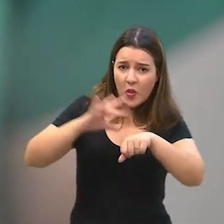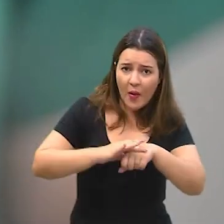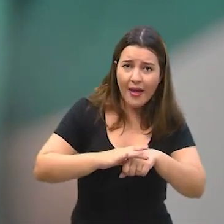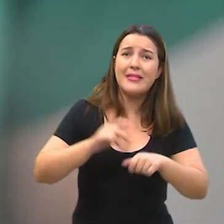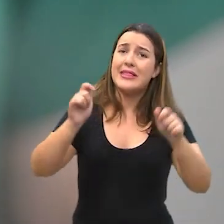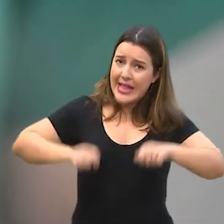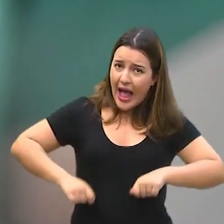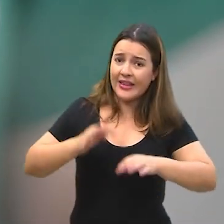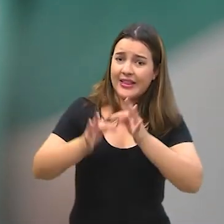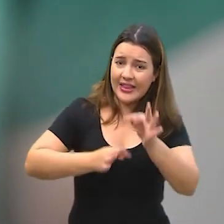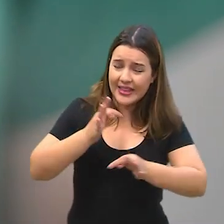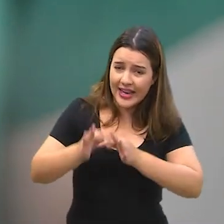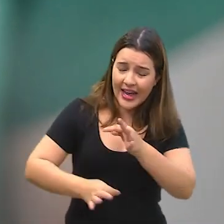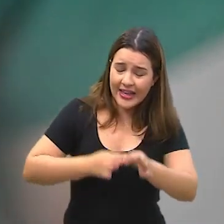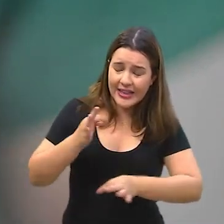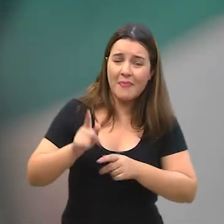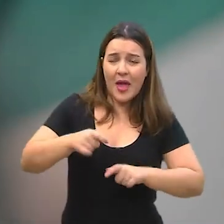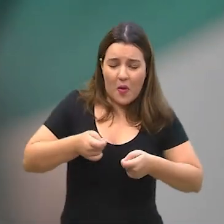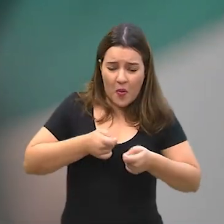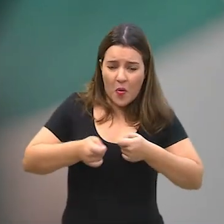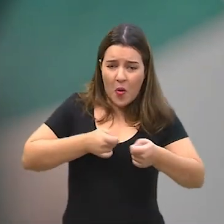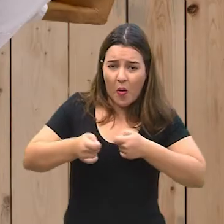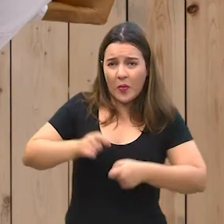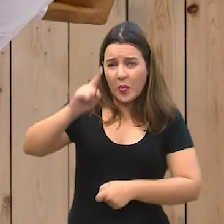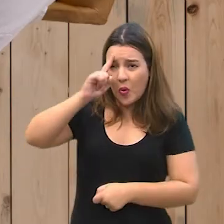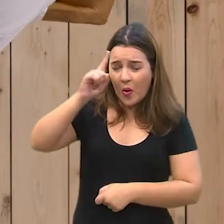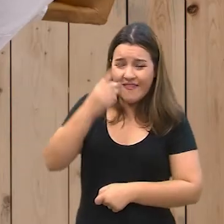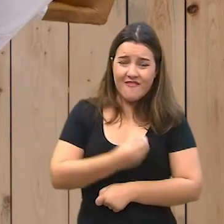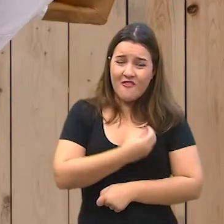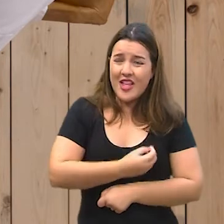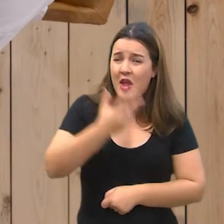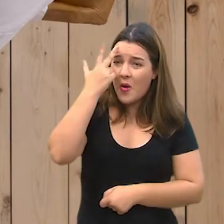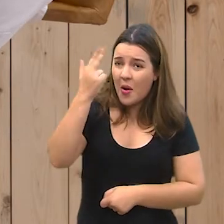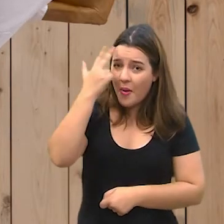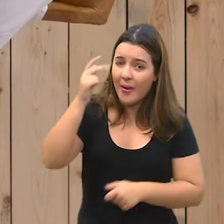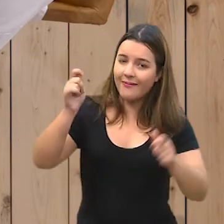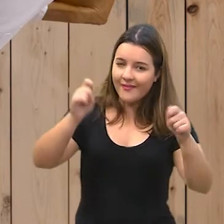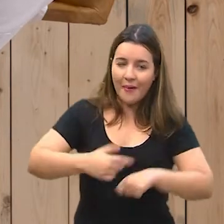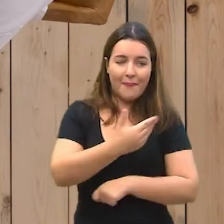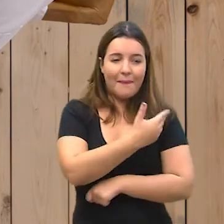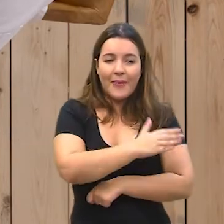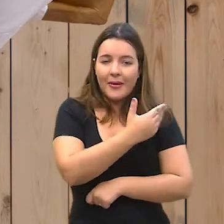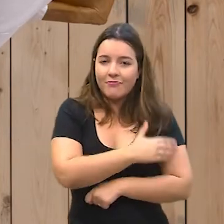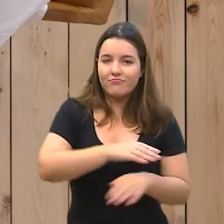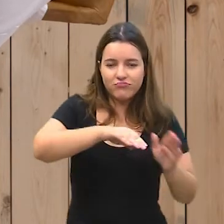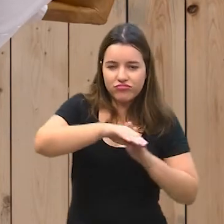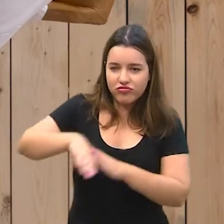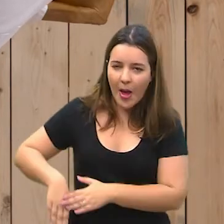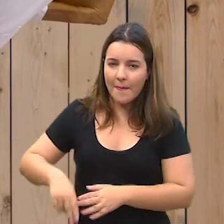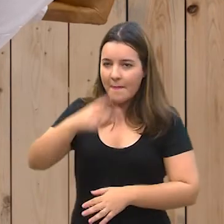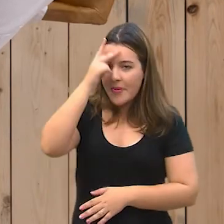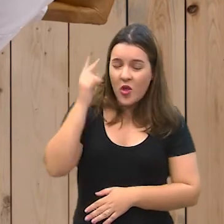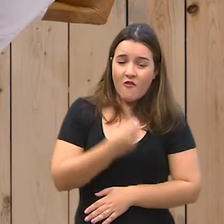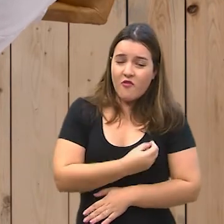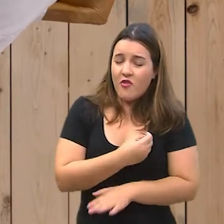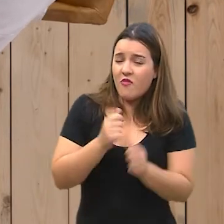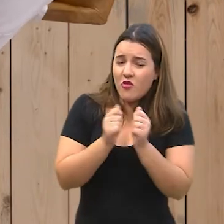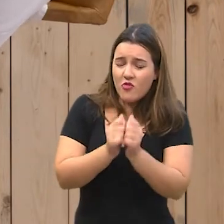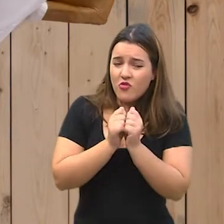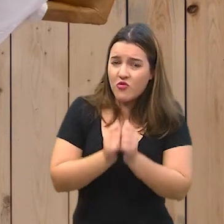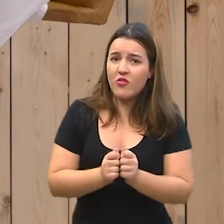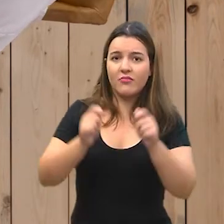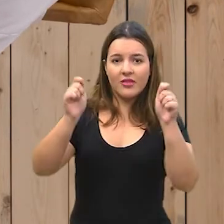pelo vírus, né? Mas se ao contrário, né, a pessoa descobrir muito tardiamente, né, ou